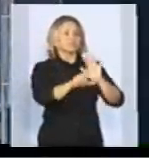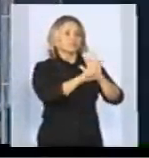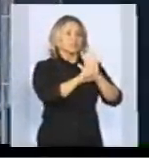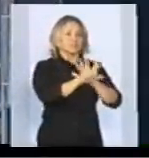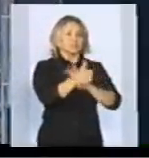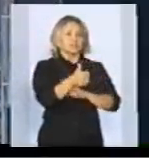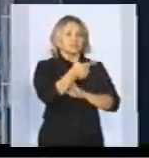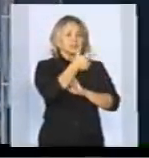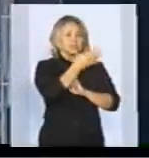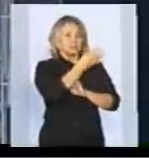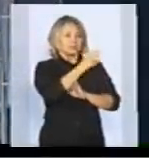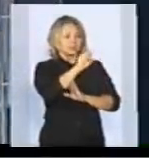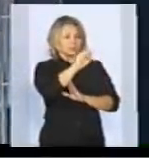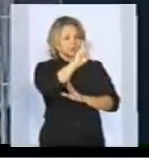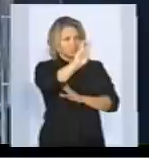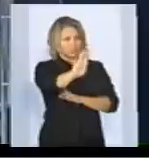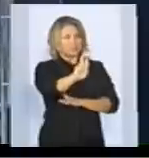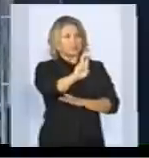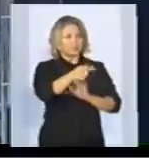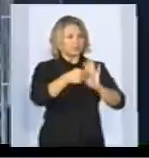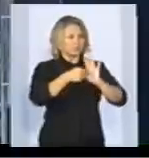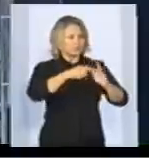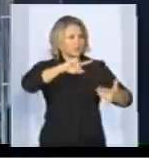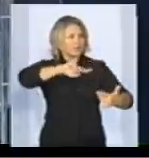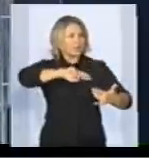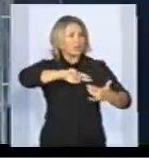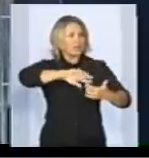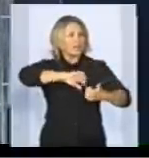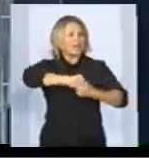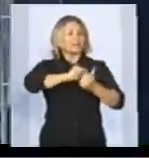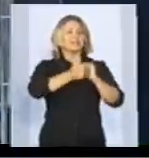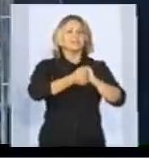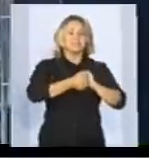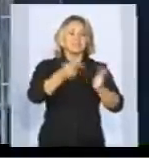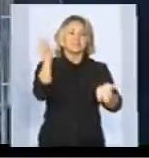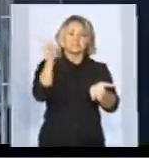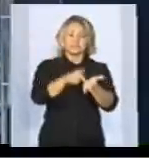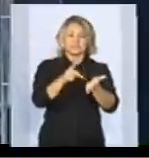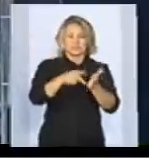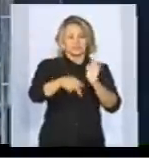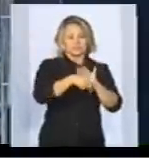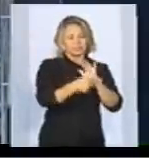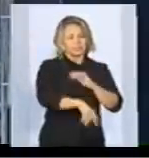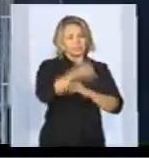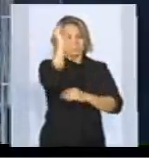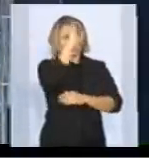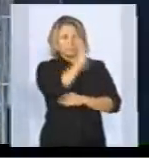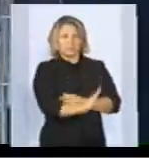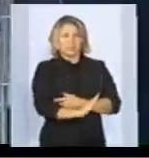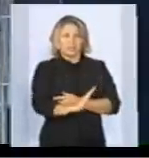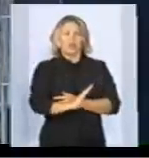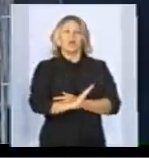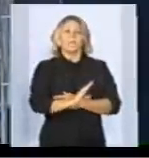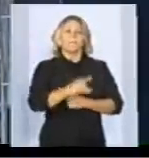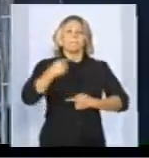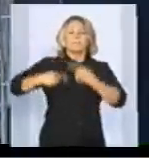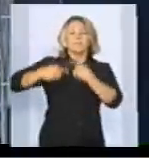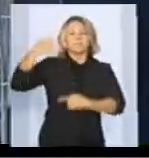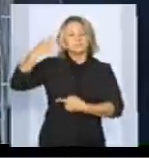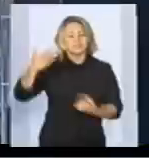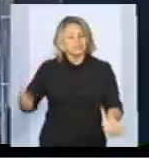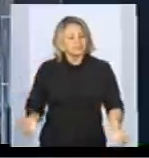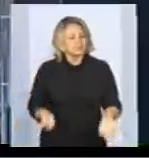12485 procurar adaptar a realidade e às necessidades brasileiras políticas de incentiva à veiculação de produção